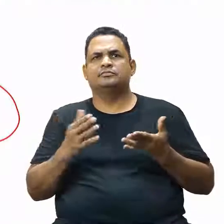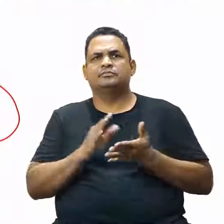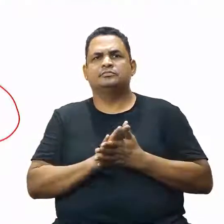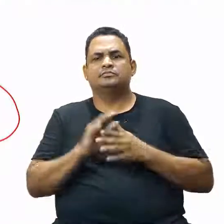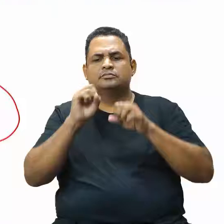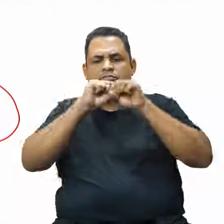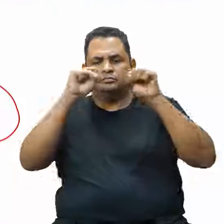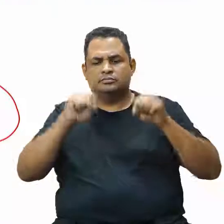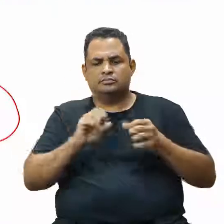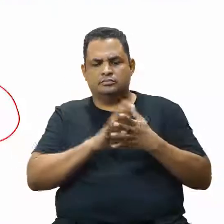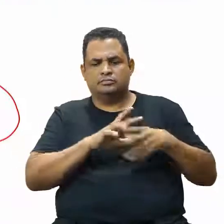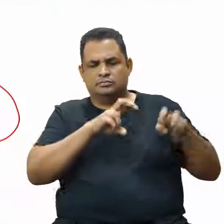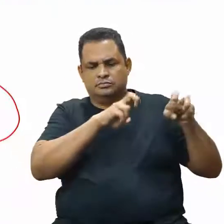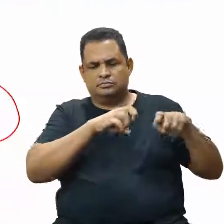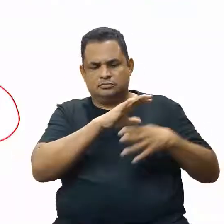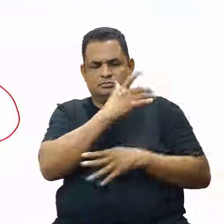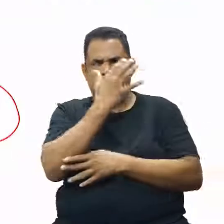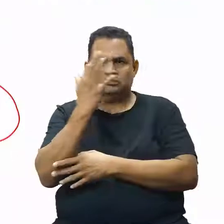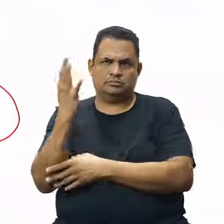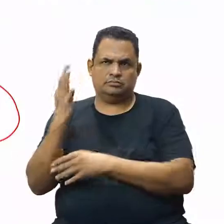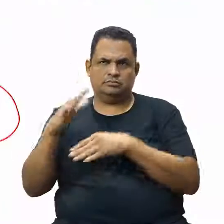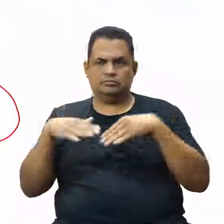sistema agroflorestal,